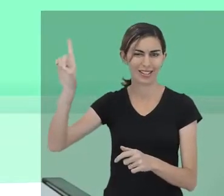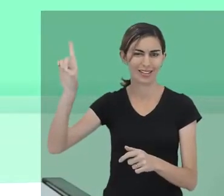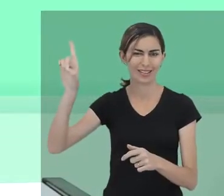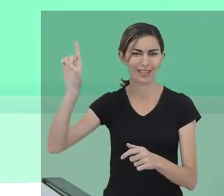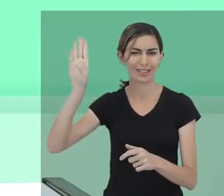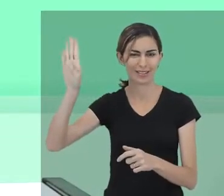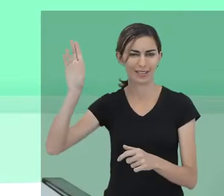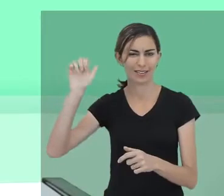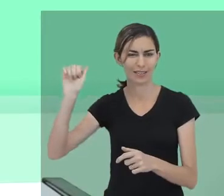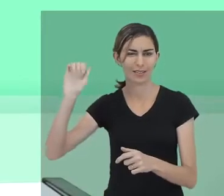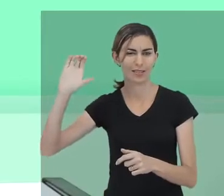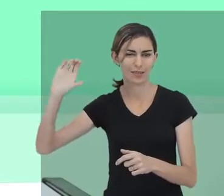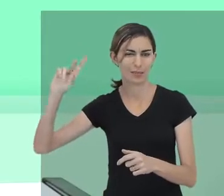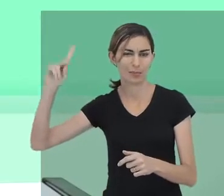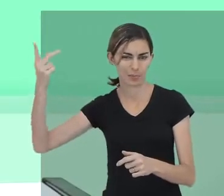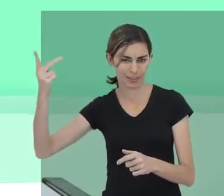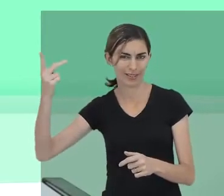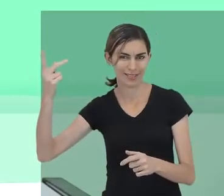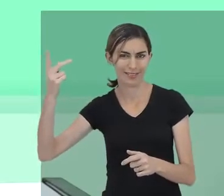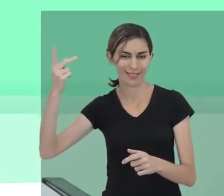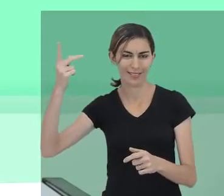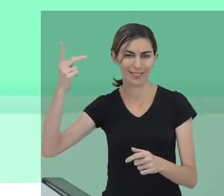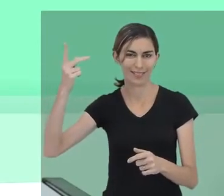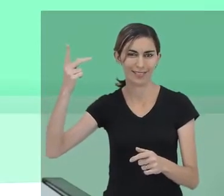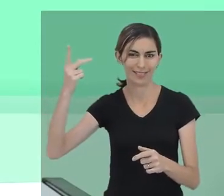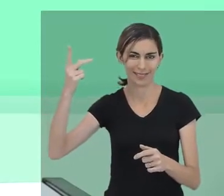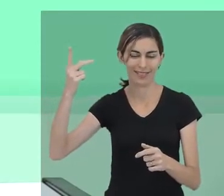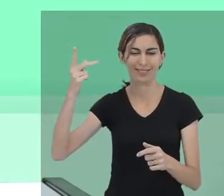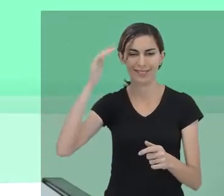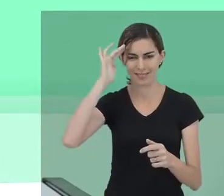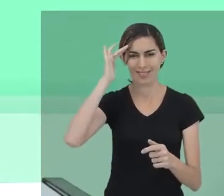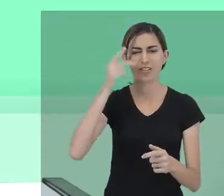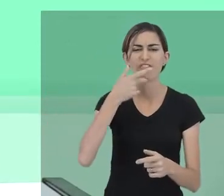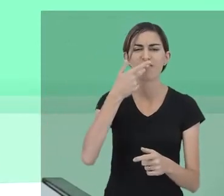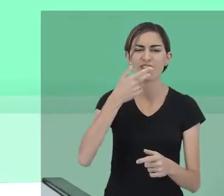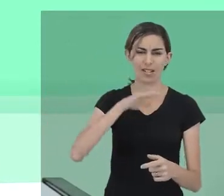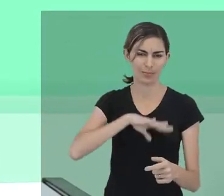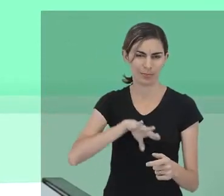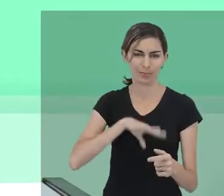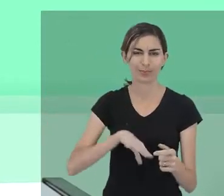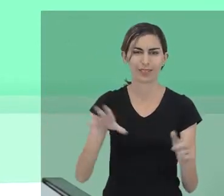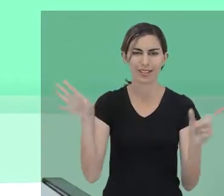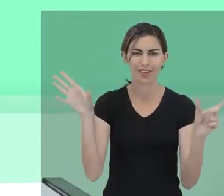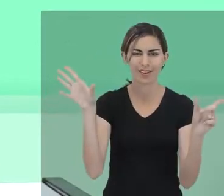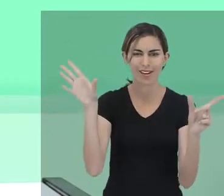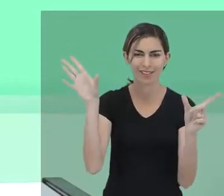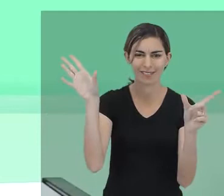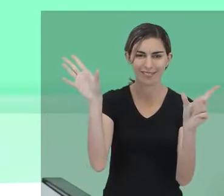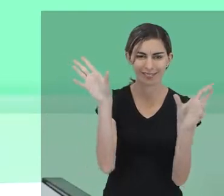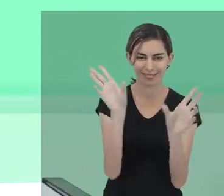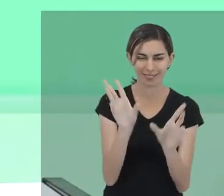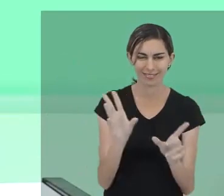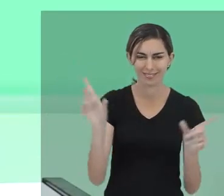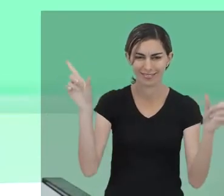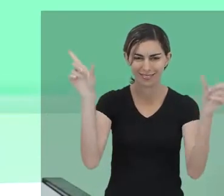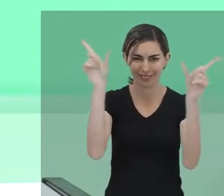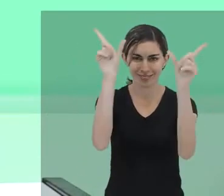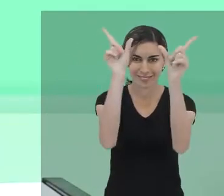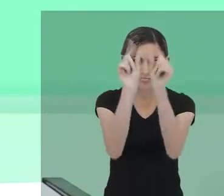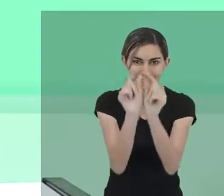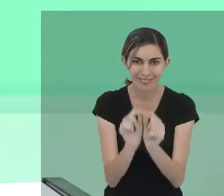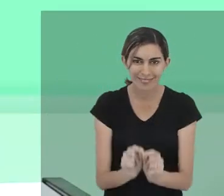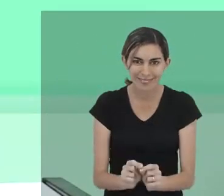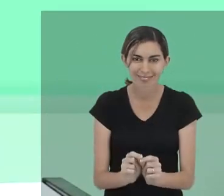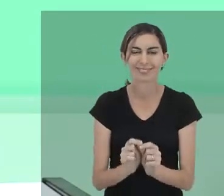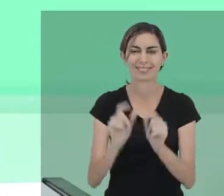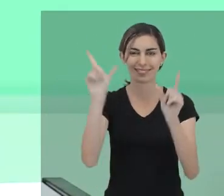Feedback. A gente que fala português, o que a gente vai falar? Feedback, né?